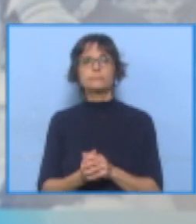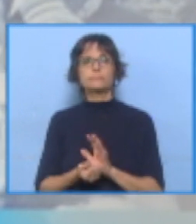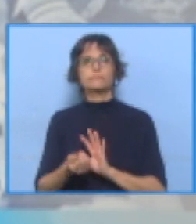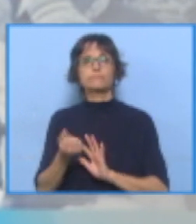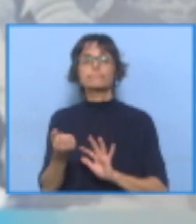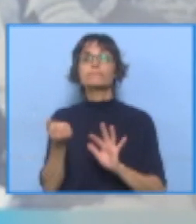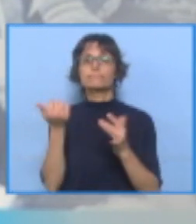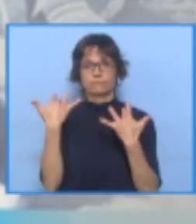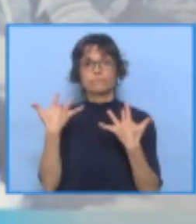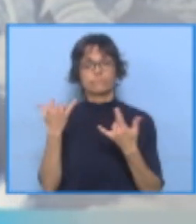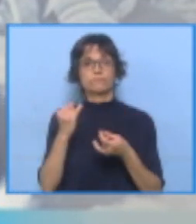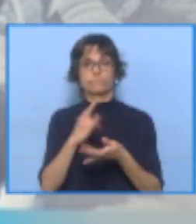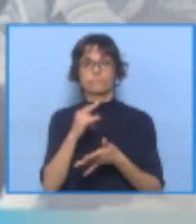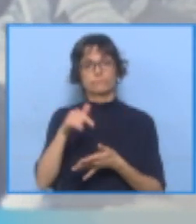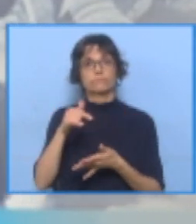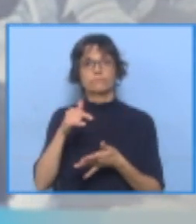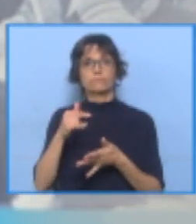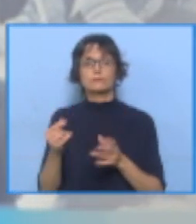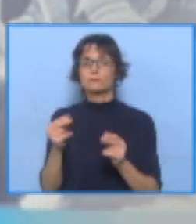Notícias que atualizamos permanentemente em